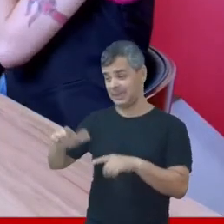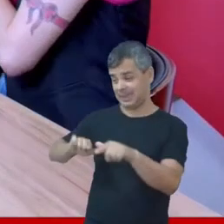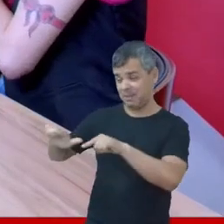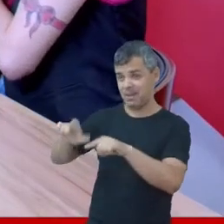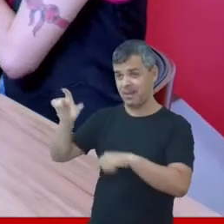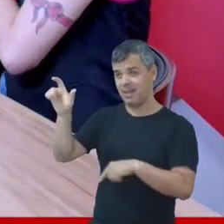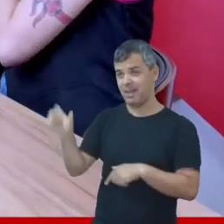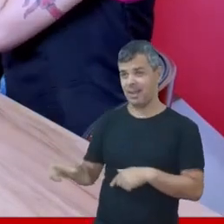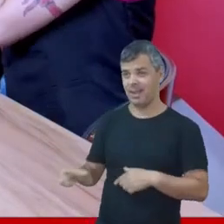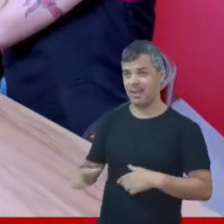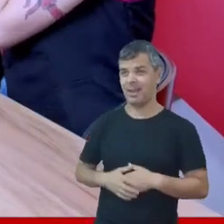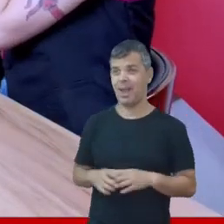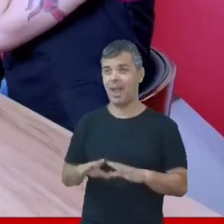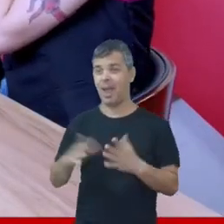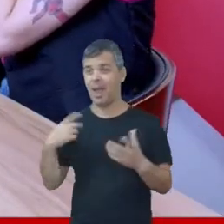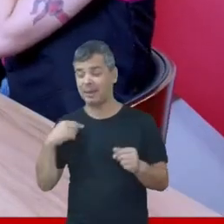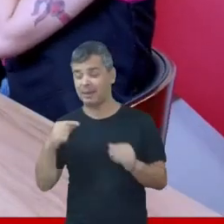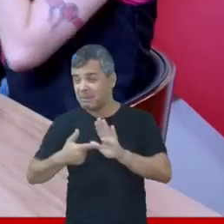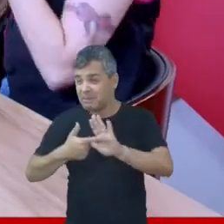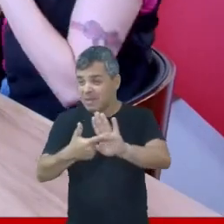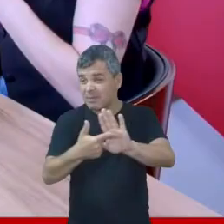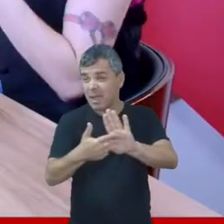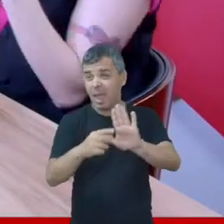Cara, desmascarado.